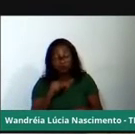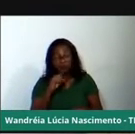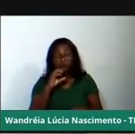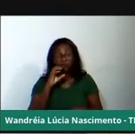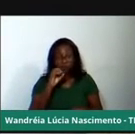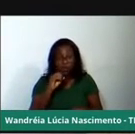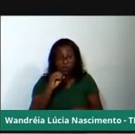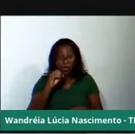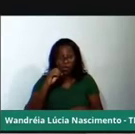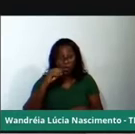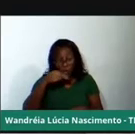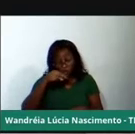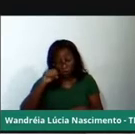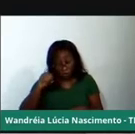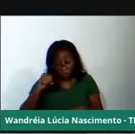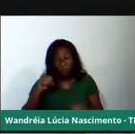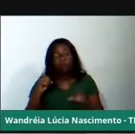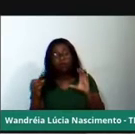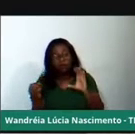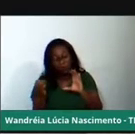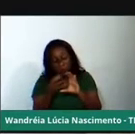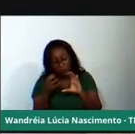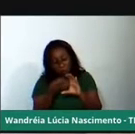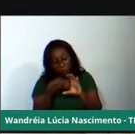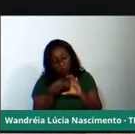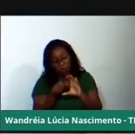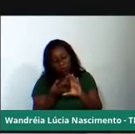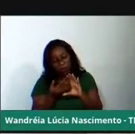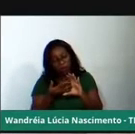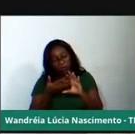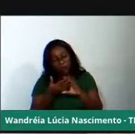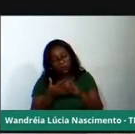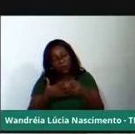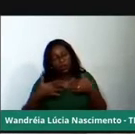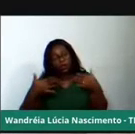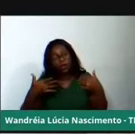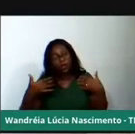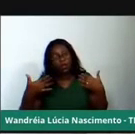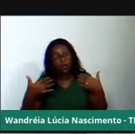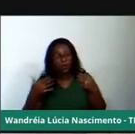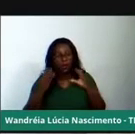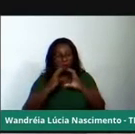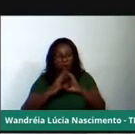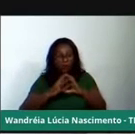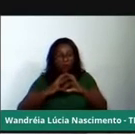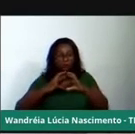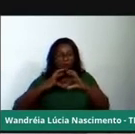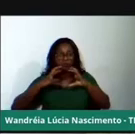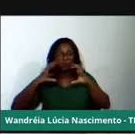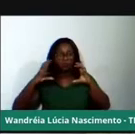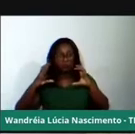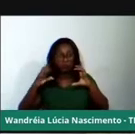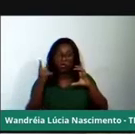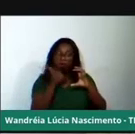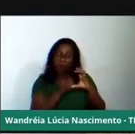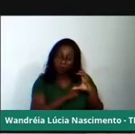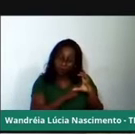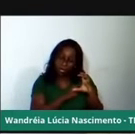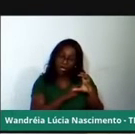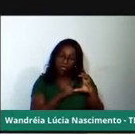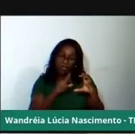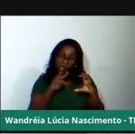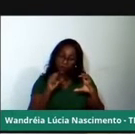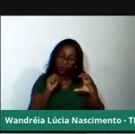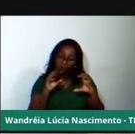liso adjacente, promovendo o relaxamento dessa célula muscular lisa, então relaxando o vaso sanguíneo e dilatando o vaso